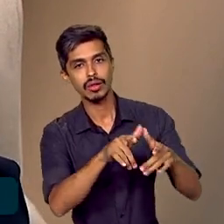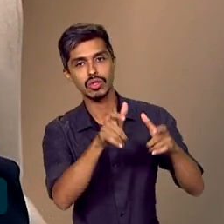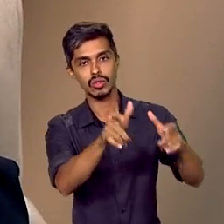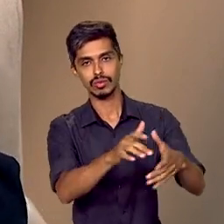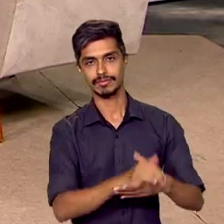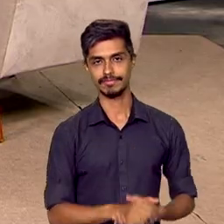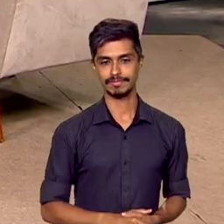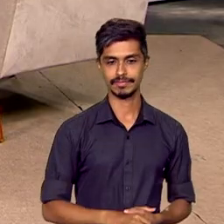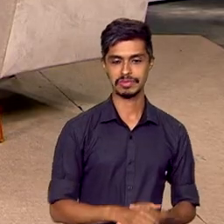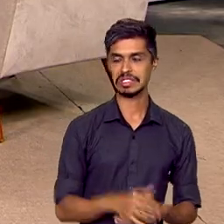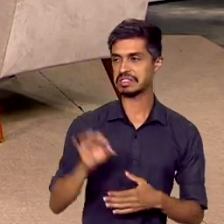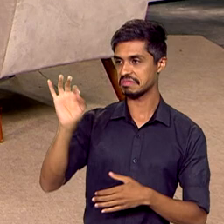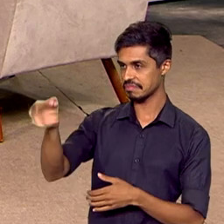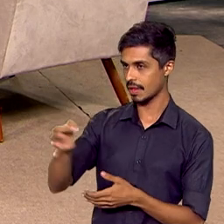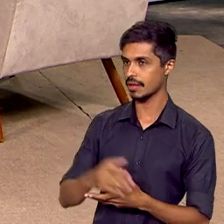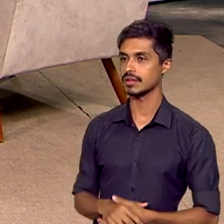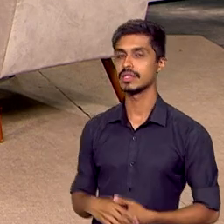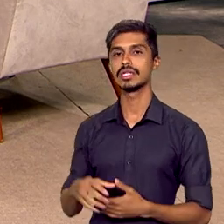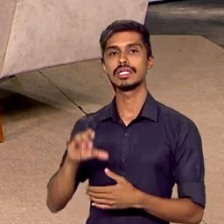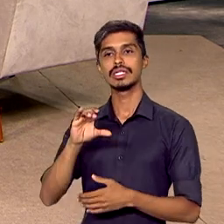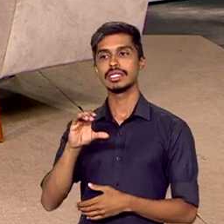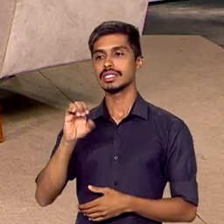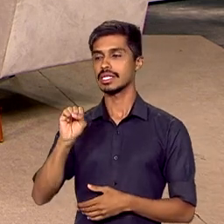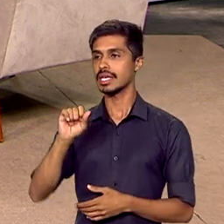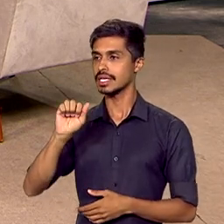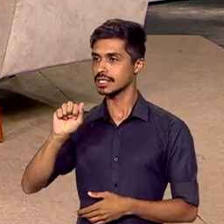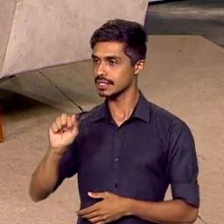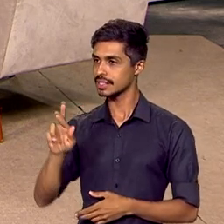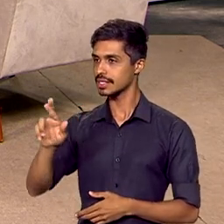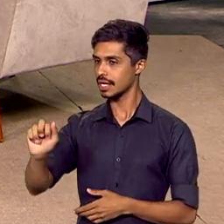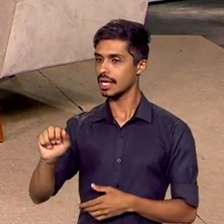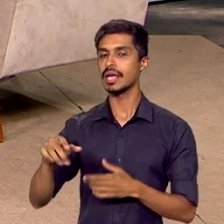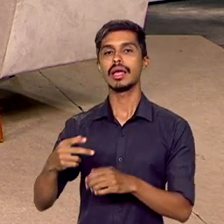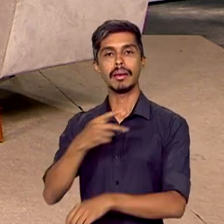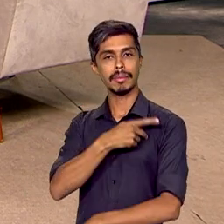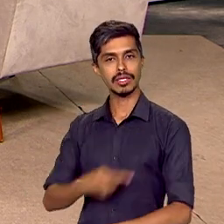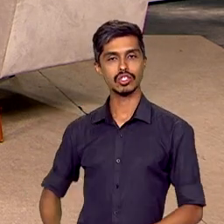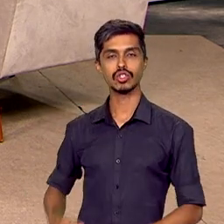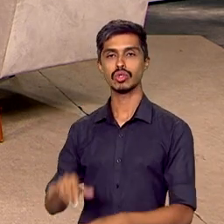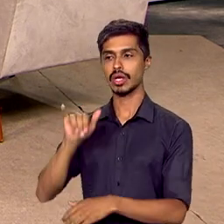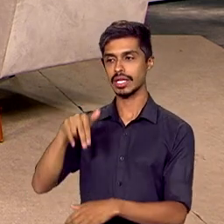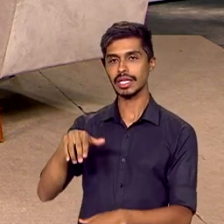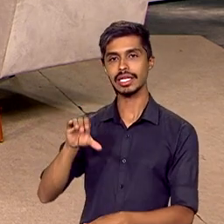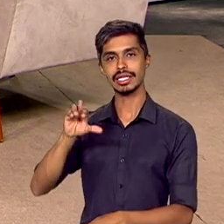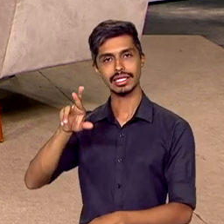reforma agrária. Tá certo. César Aldrigue, presidente do Instituto Nacional de